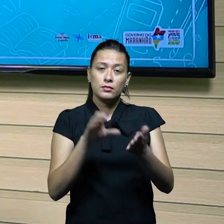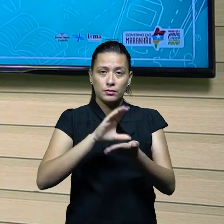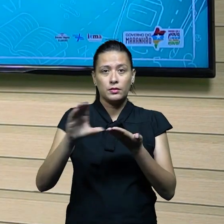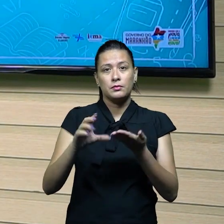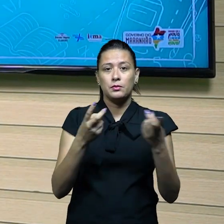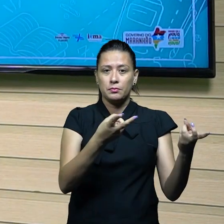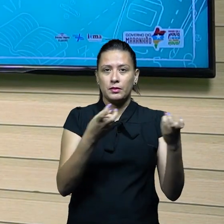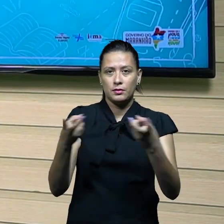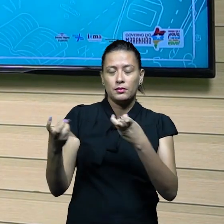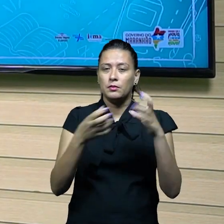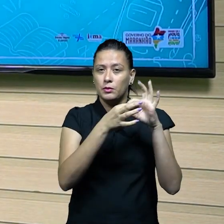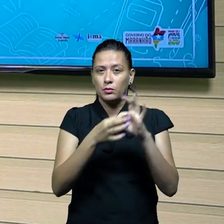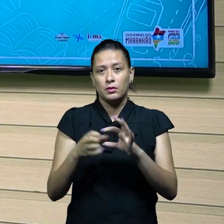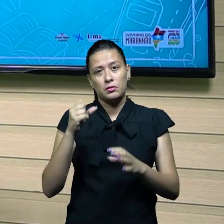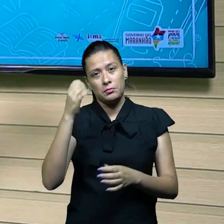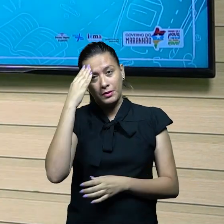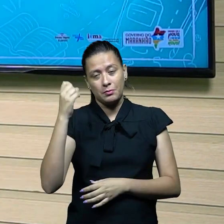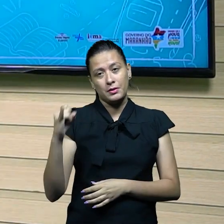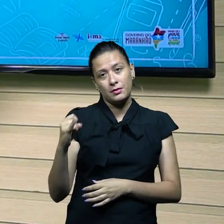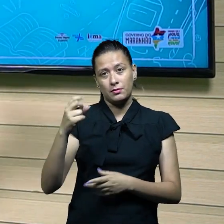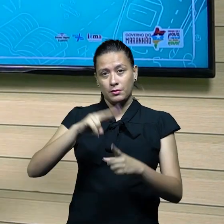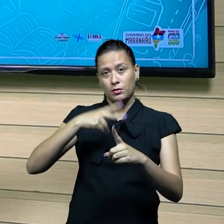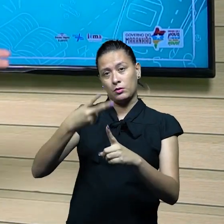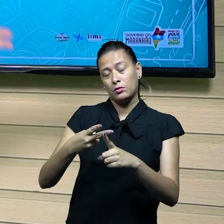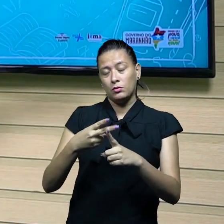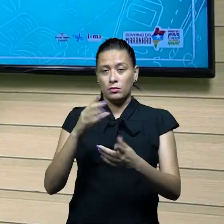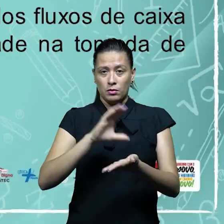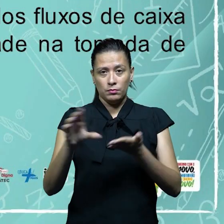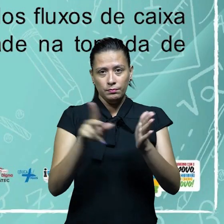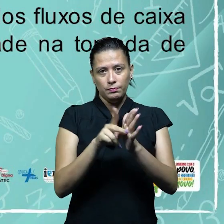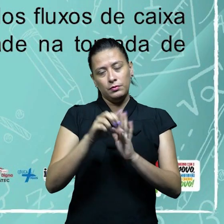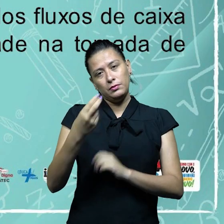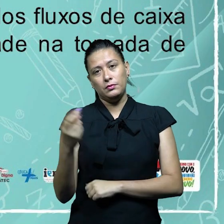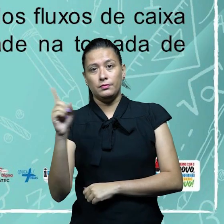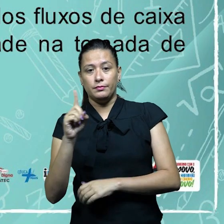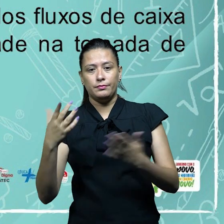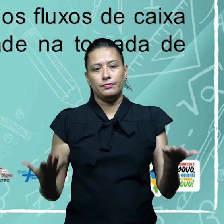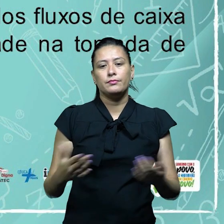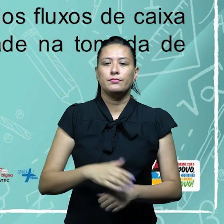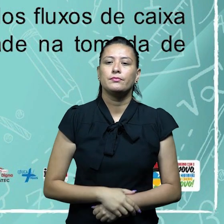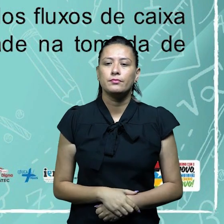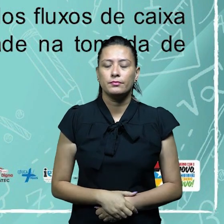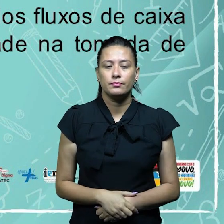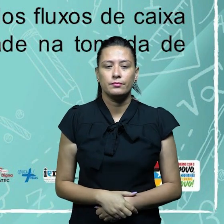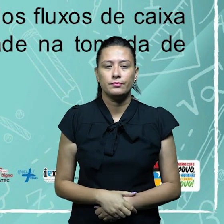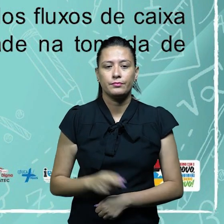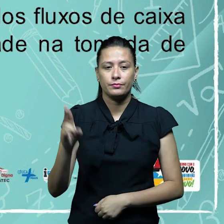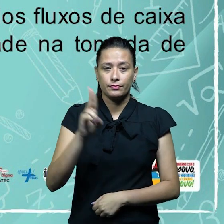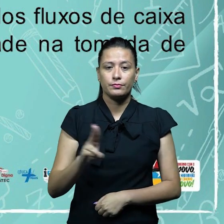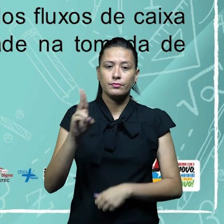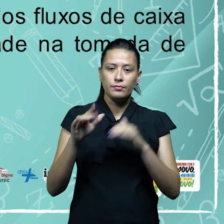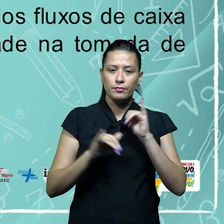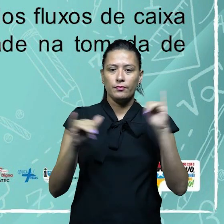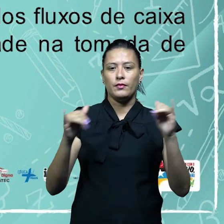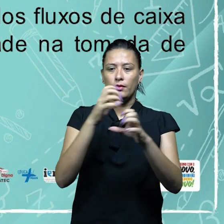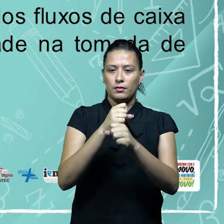retorno para aquele investimento, um retorno para o seu negócio, ok? Ela utiliza indicadores que são calculados a partir dos fluxos